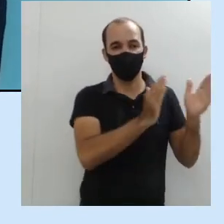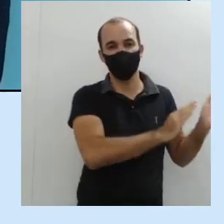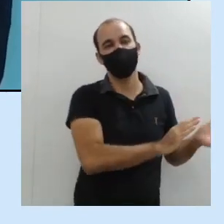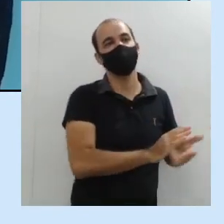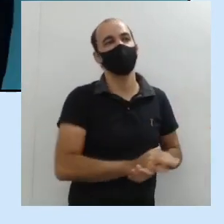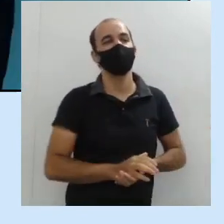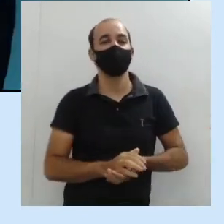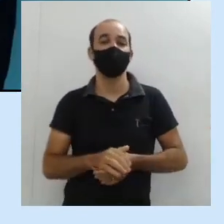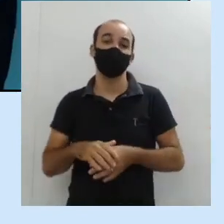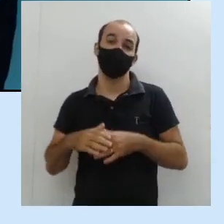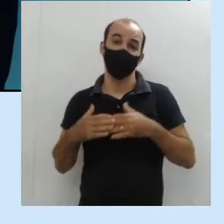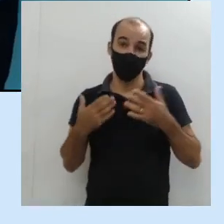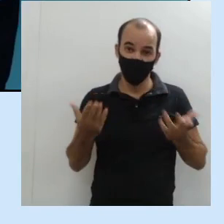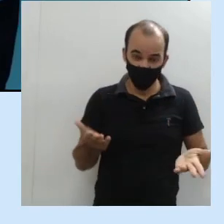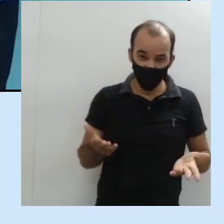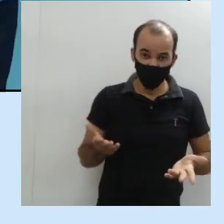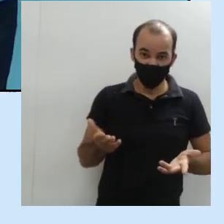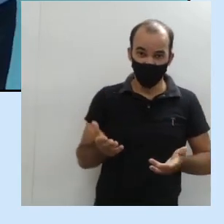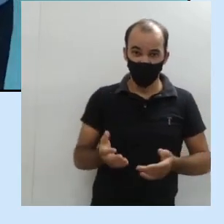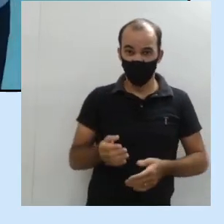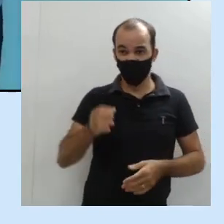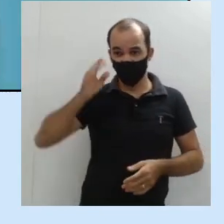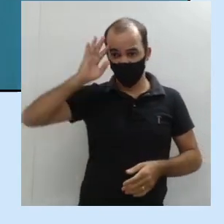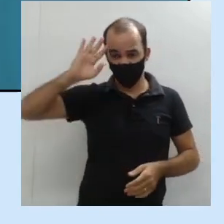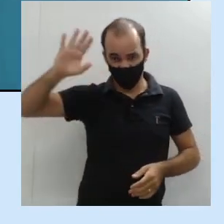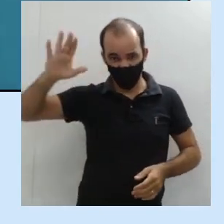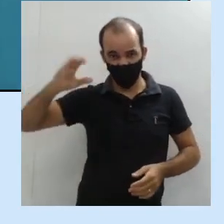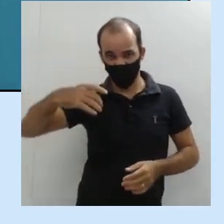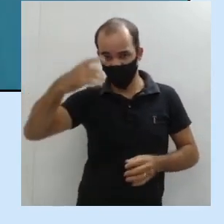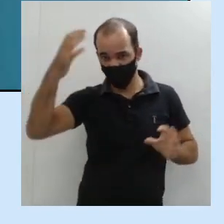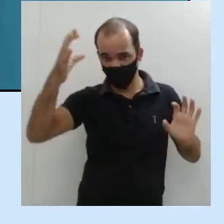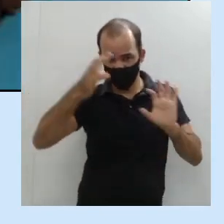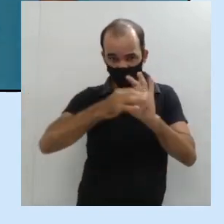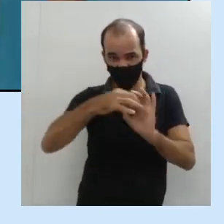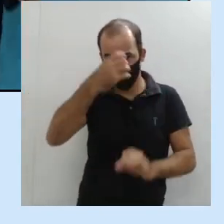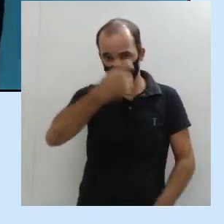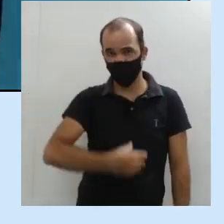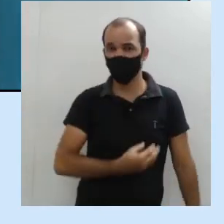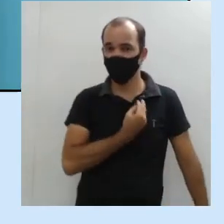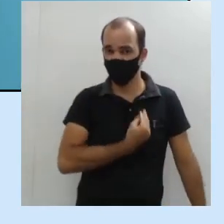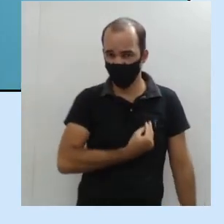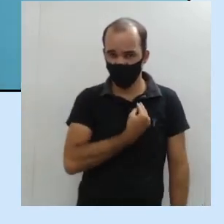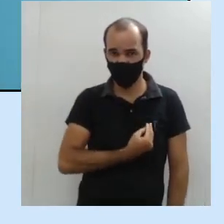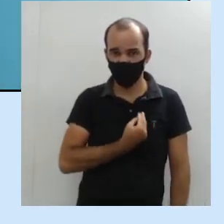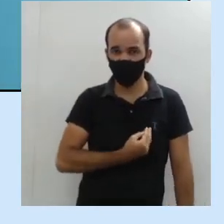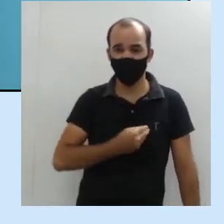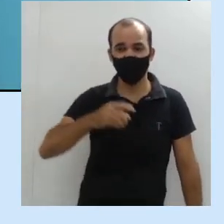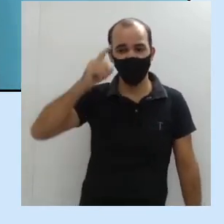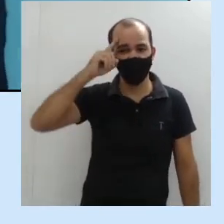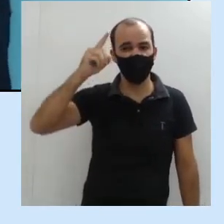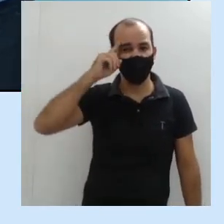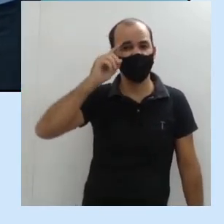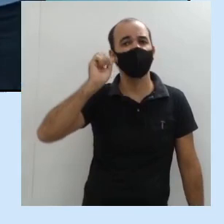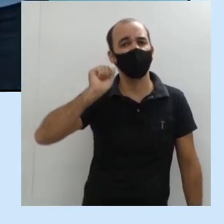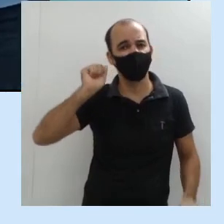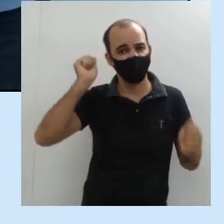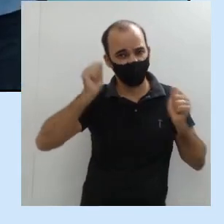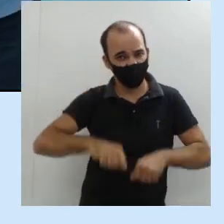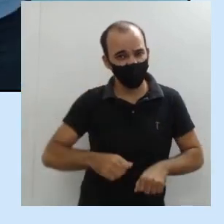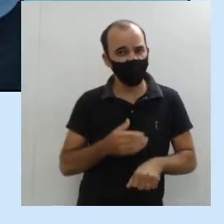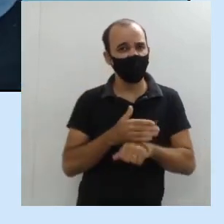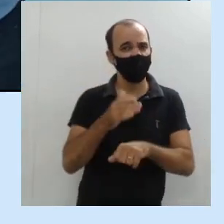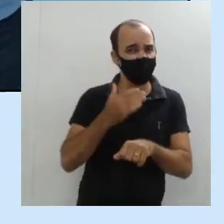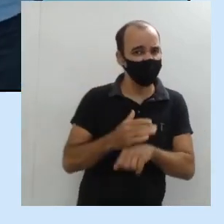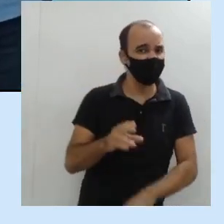filosofia pode fazer parte da minha vida? A filosofia pode fazer parte do dia a dia? Ou é apenas algo que está ali, né, em volta